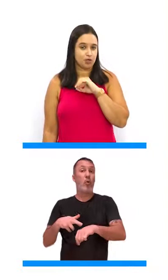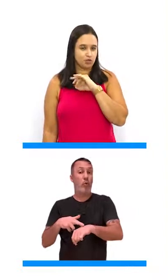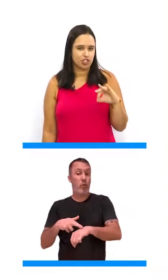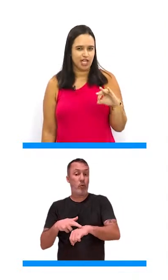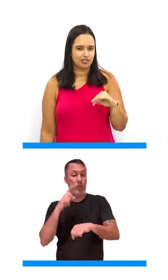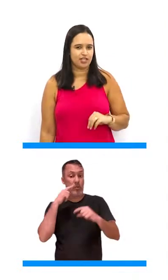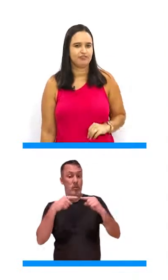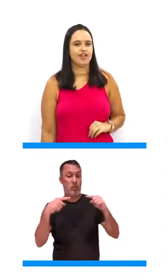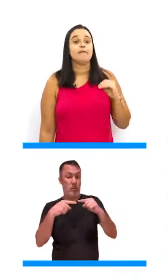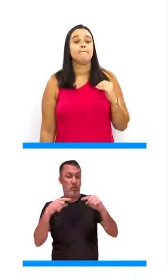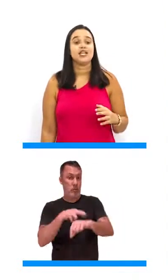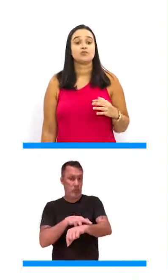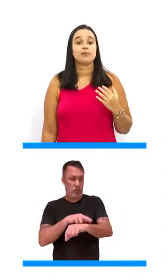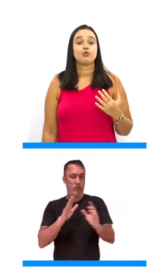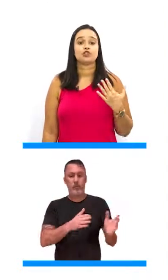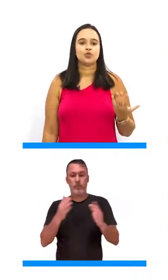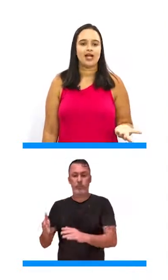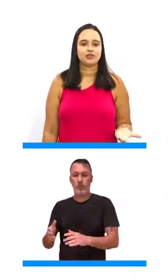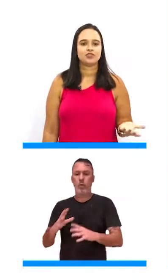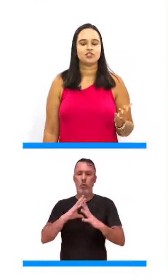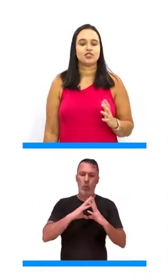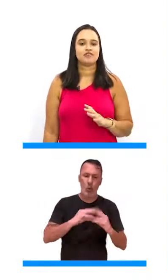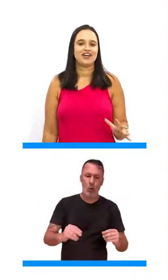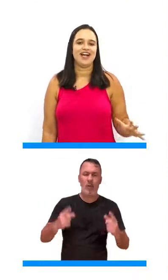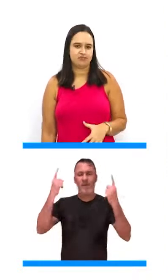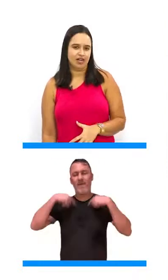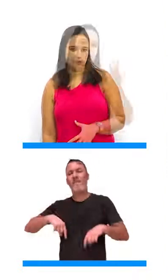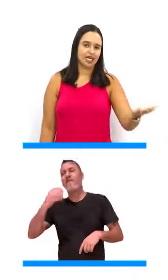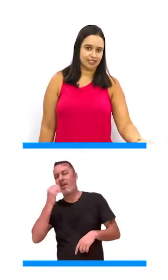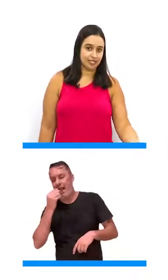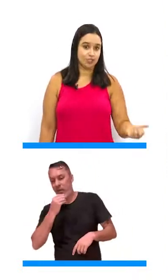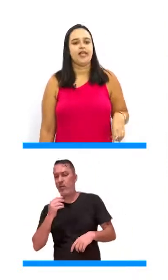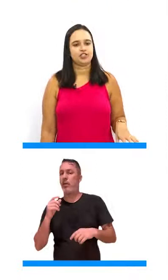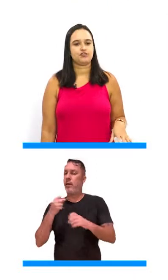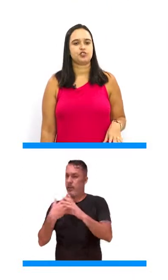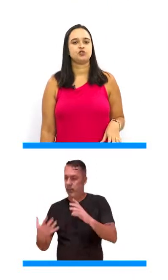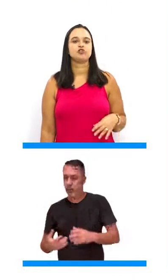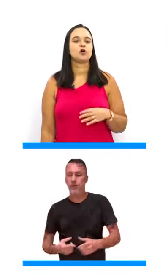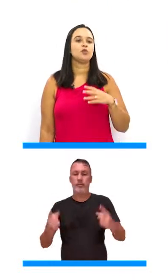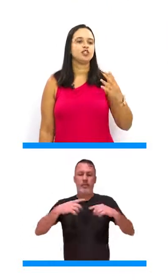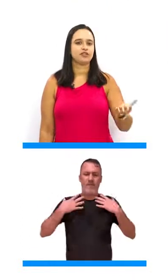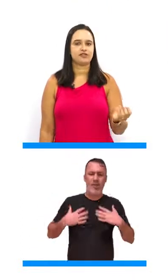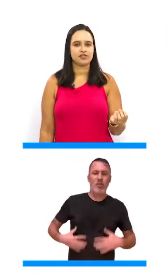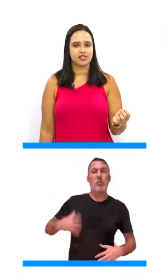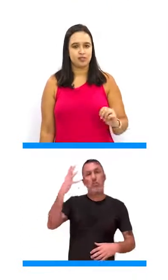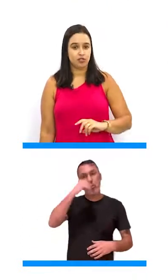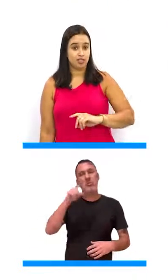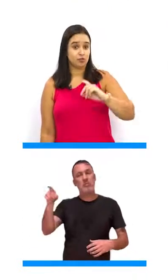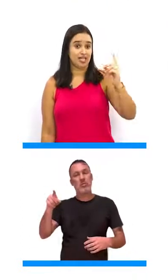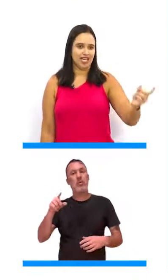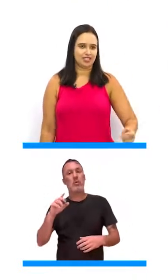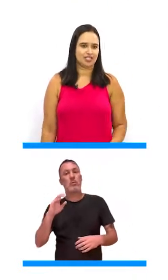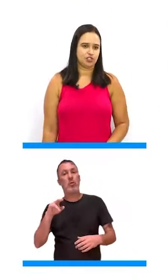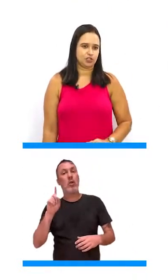Então, arroxeado está aí grifado. Mesmo depois de curado, sentia-se fraco, característica. Este vestido ficou bonito em você.